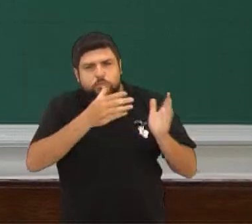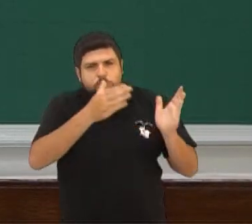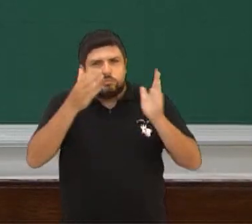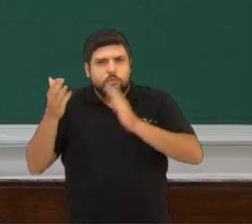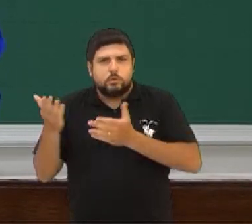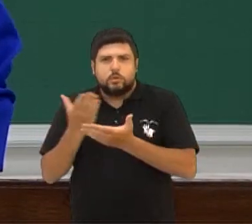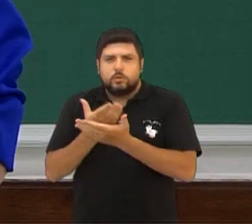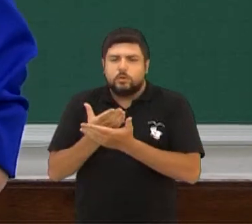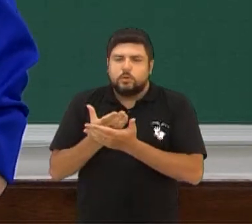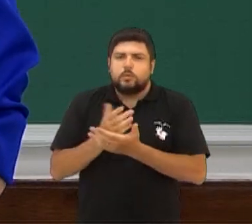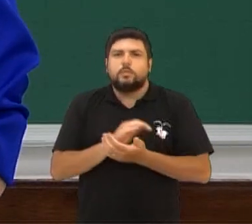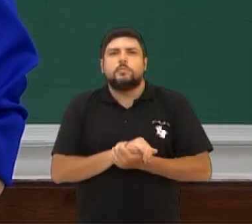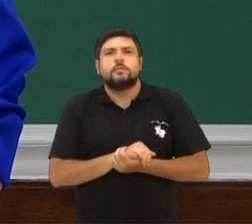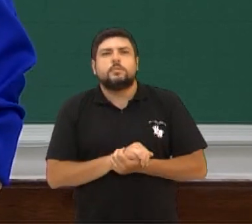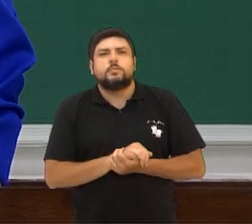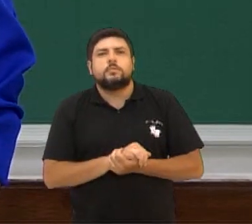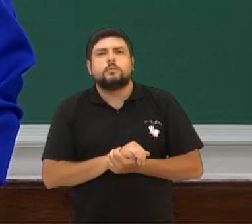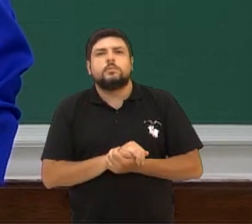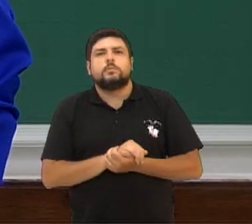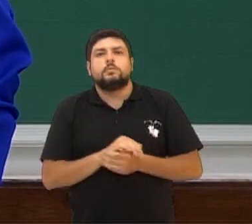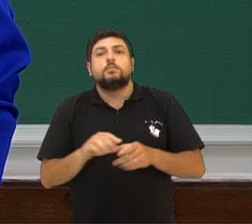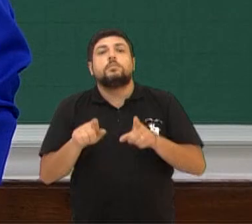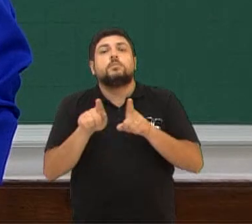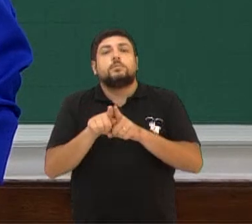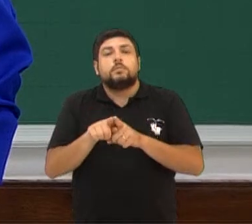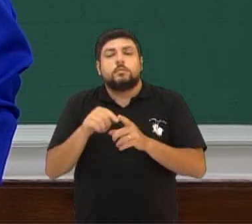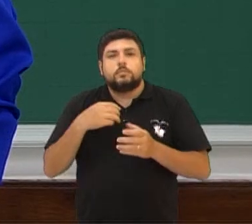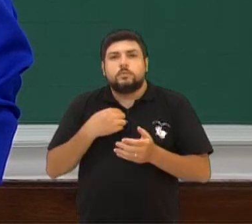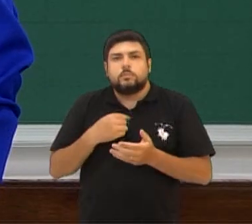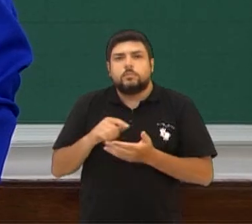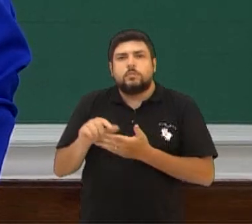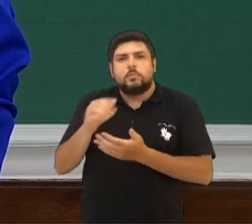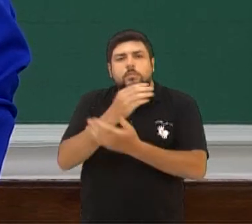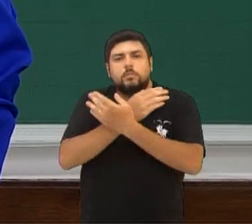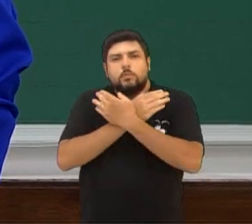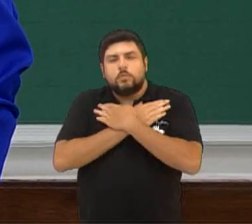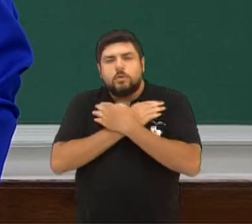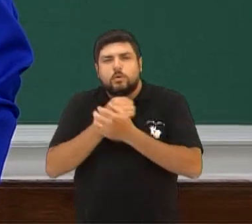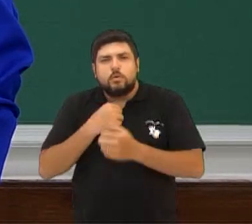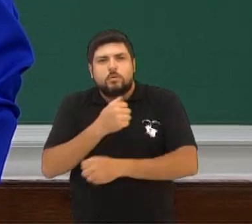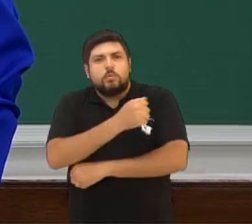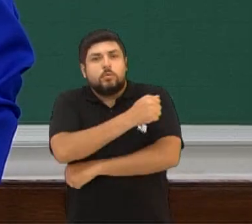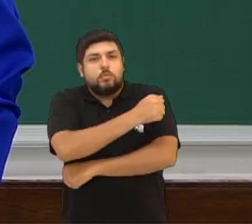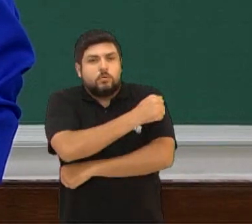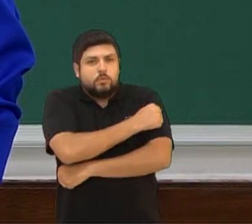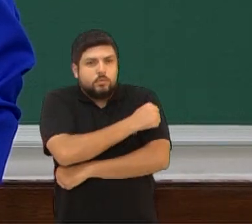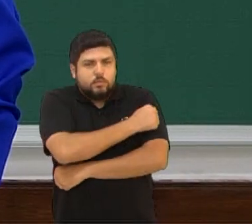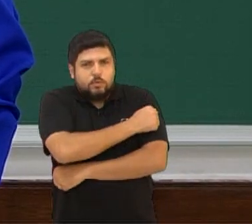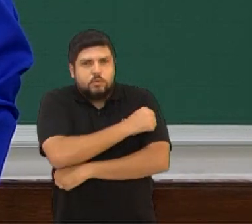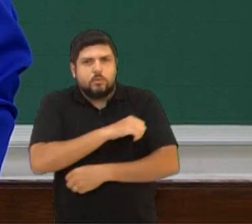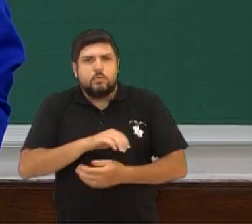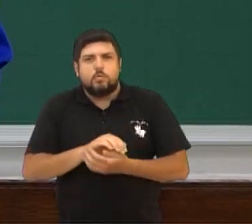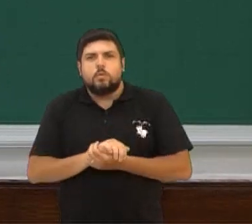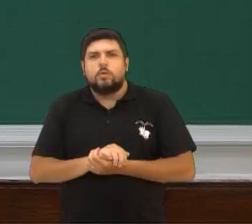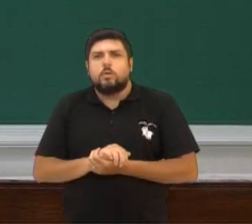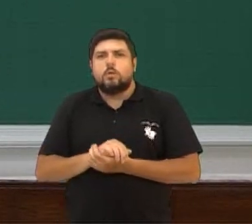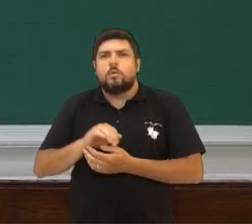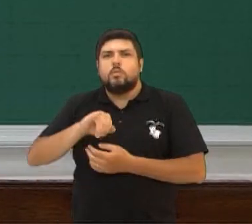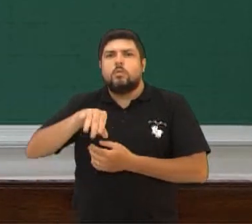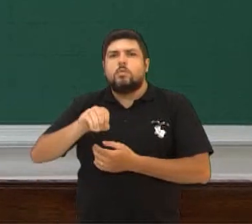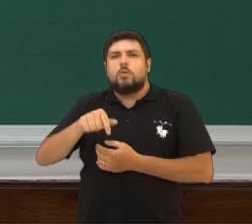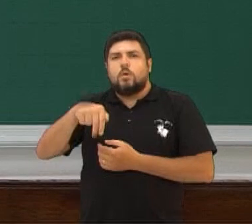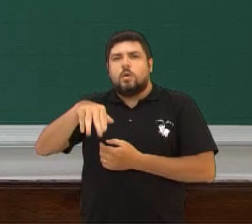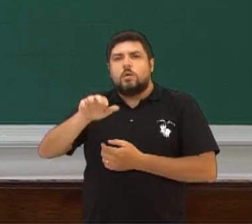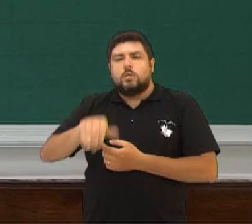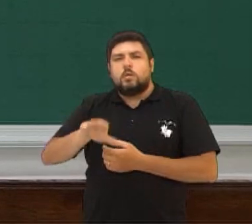abraço, Maria Júlia. Mandar aqui um outro abraço para os alunos aqui, o Joaquim Cesário,